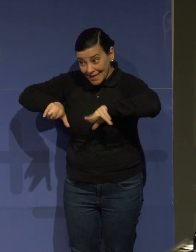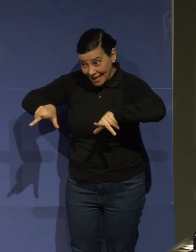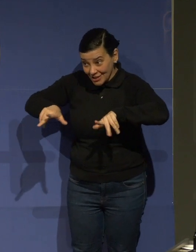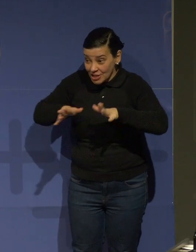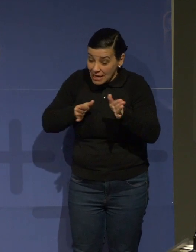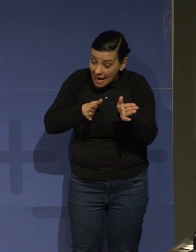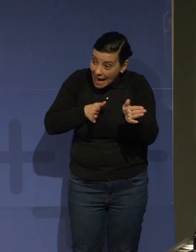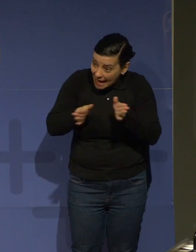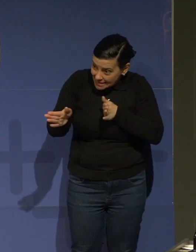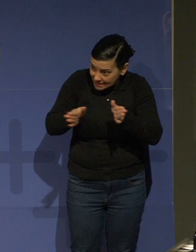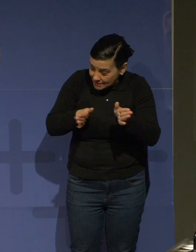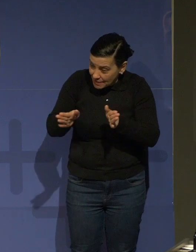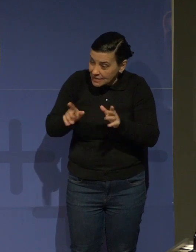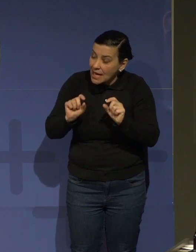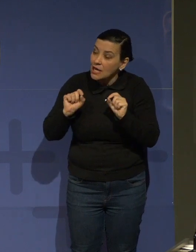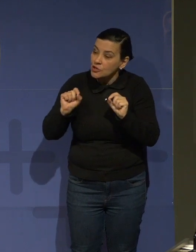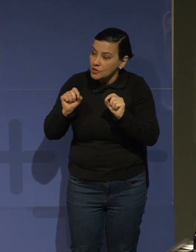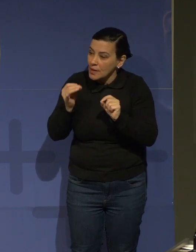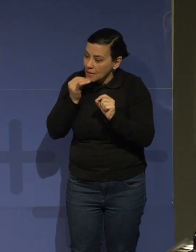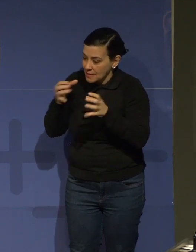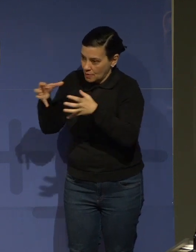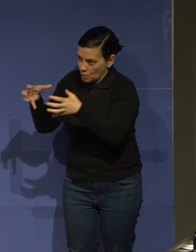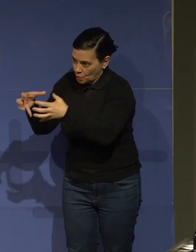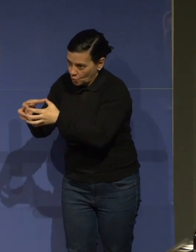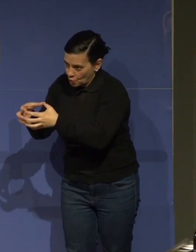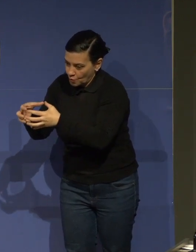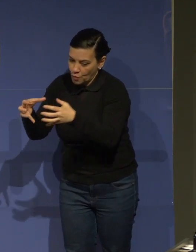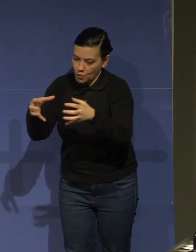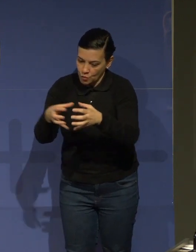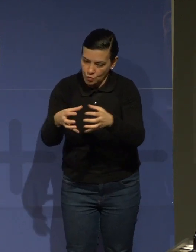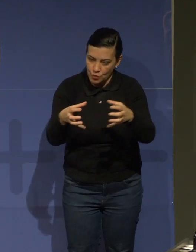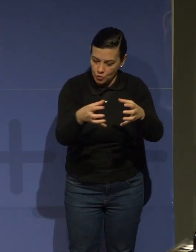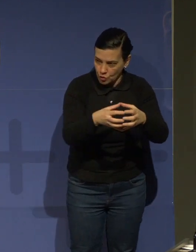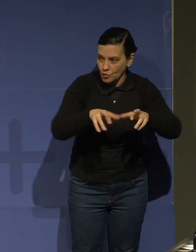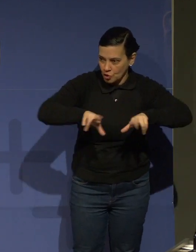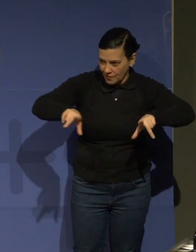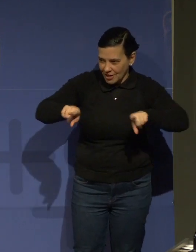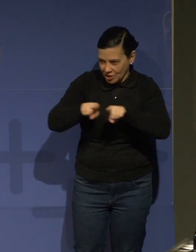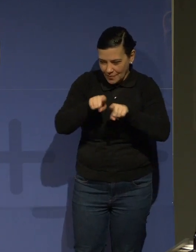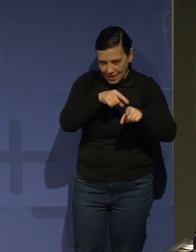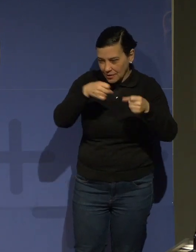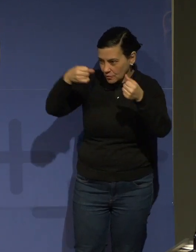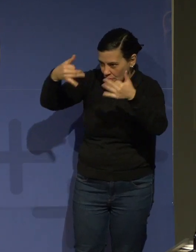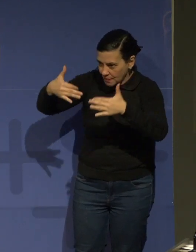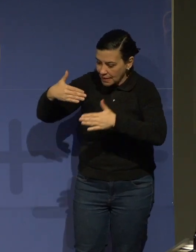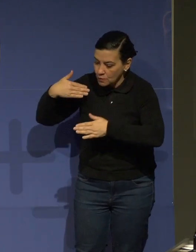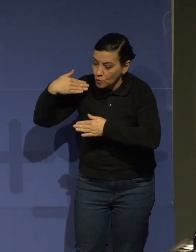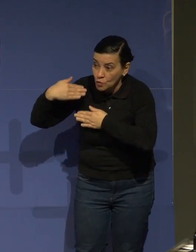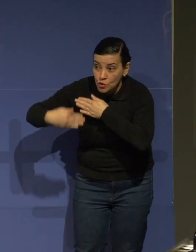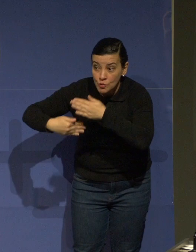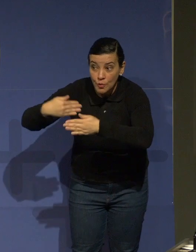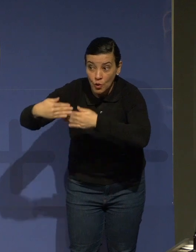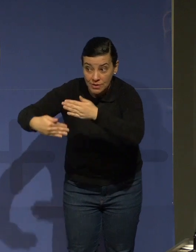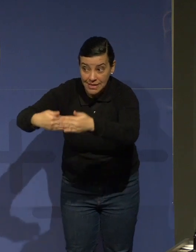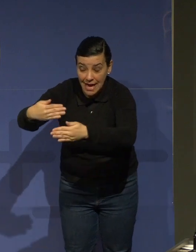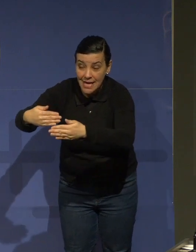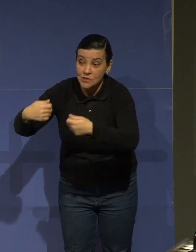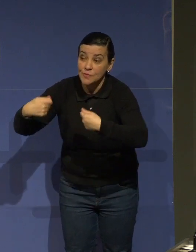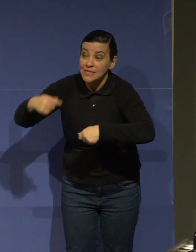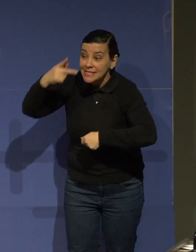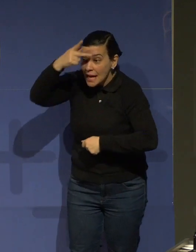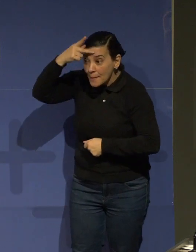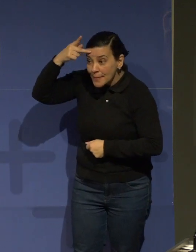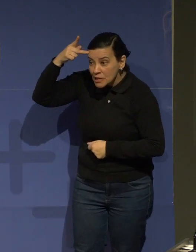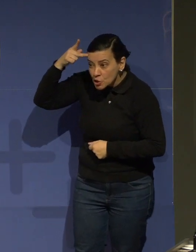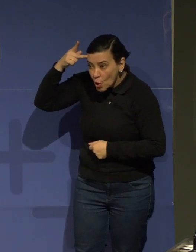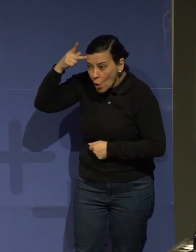acessibilidade entre essas partes desse processo que eu estou descrevendo aqui hoje, a gente consegue encontrar pessoas